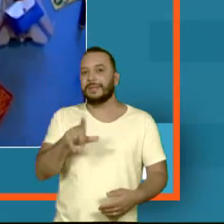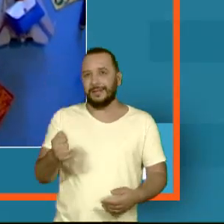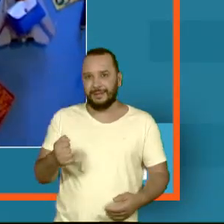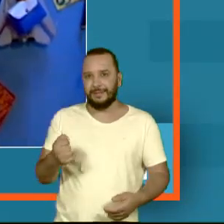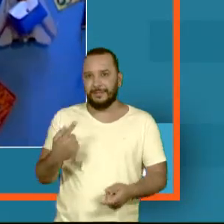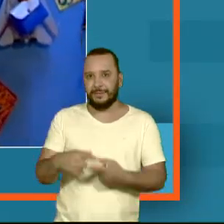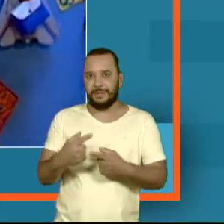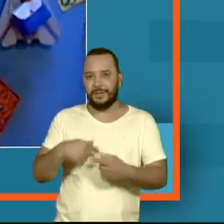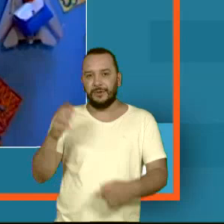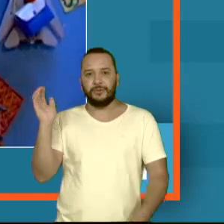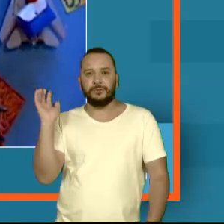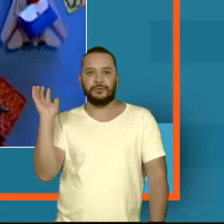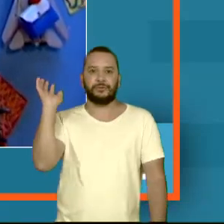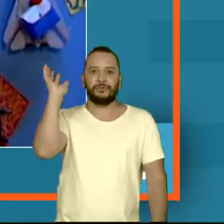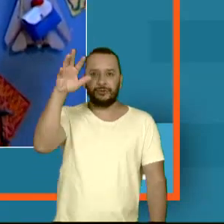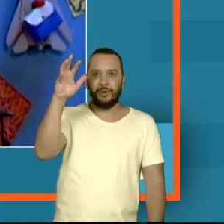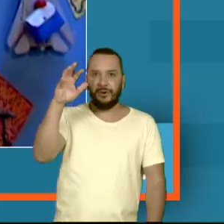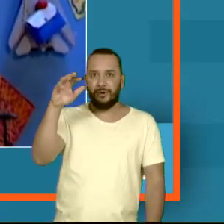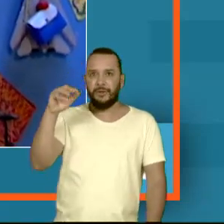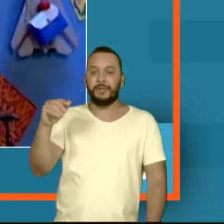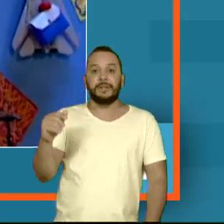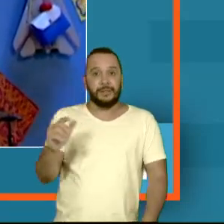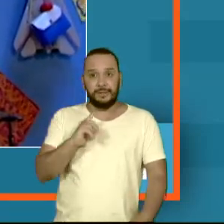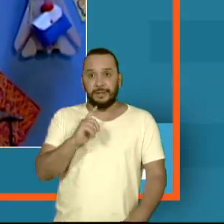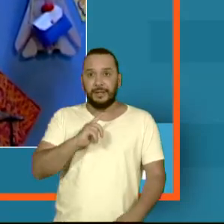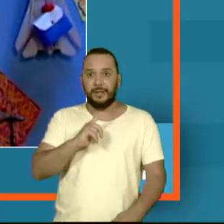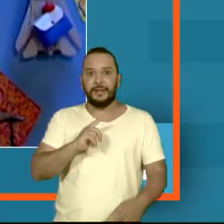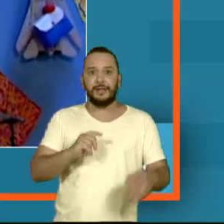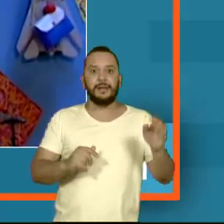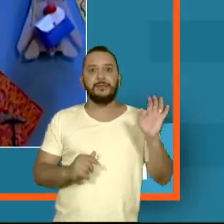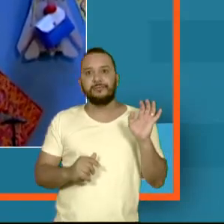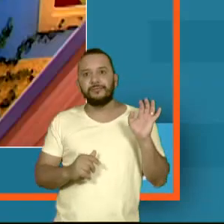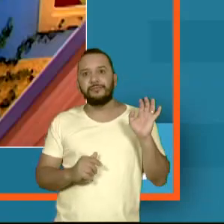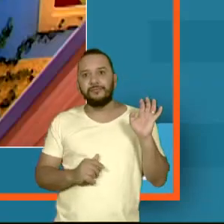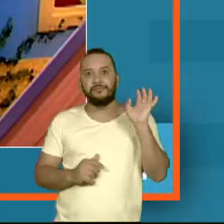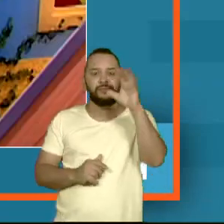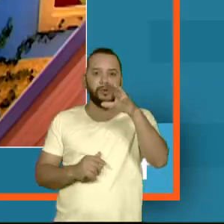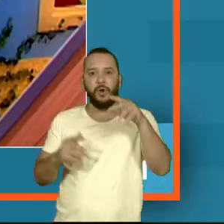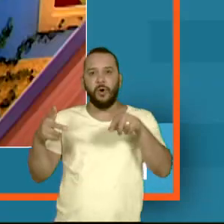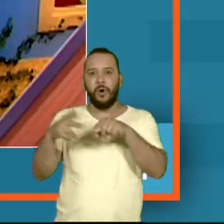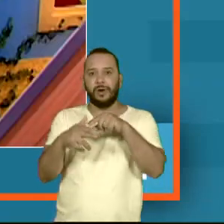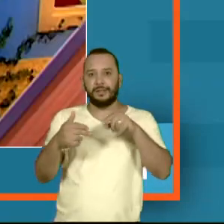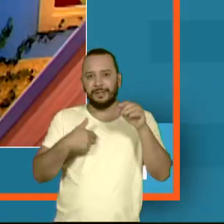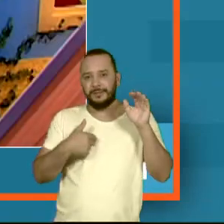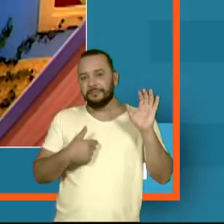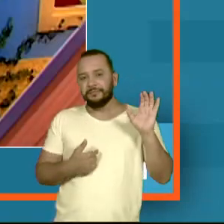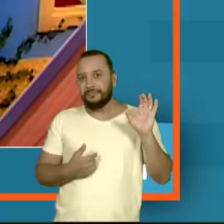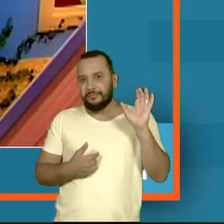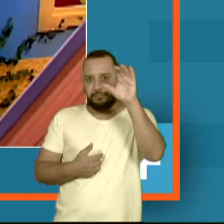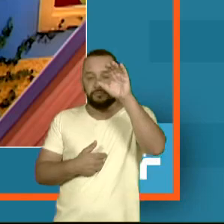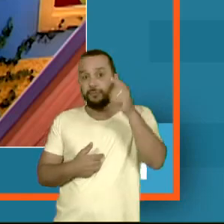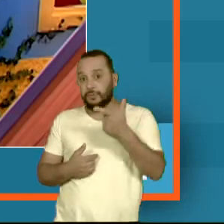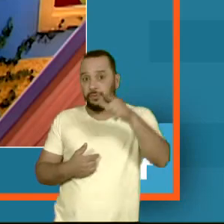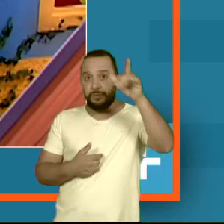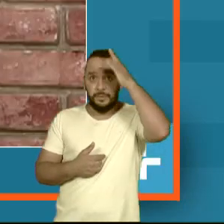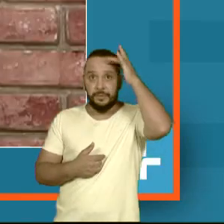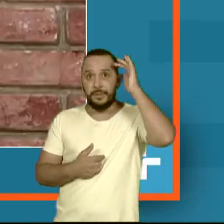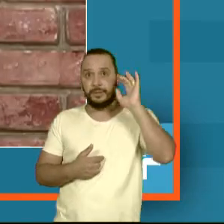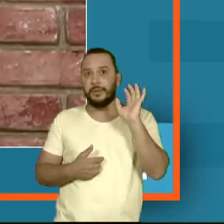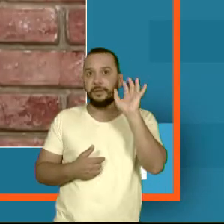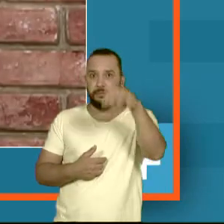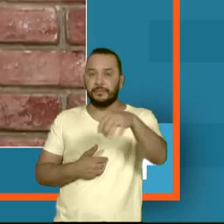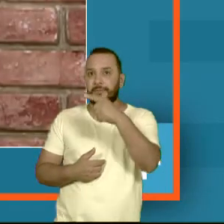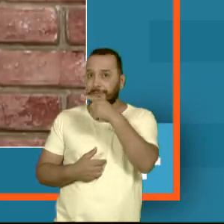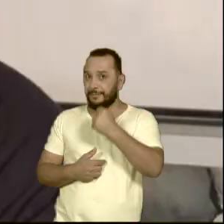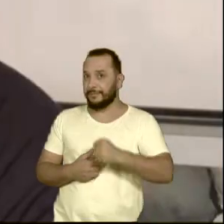Por quê? Eu jogo daqui, você está com a câmera em mim, pode ter um geral, mas na hora que a bola saiu da minha mão, você corta para a sexta de basquete, e